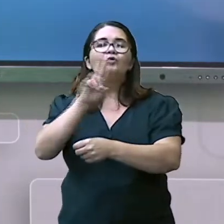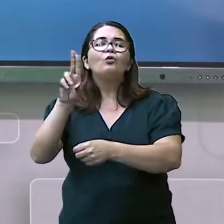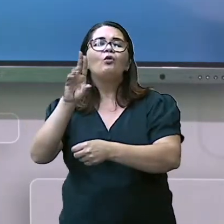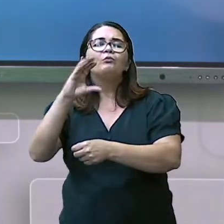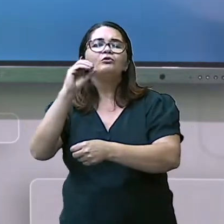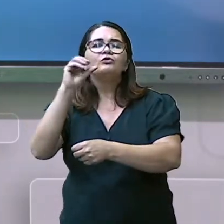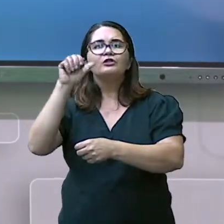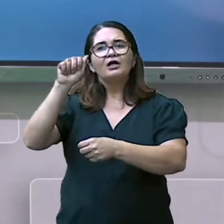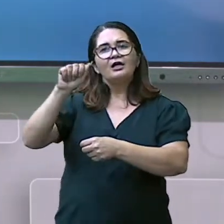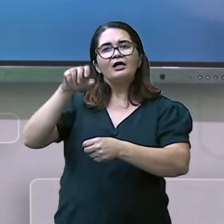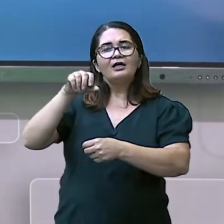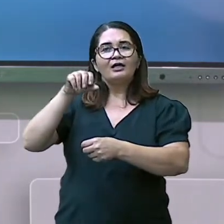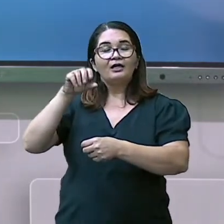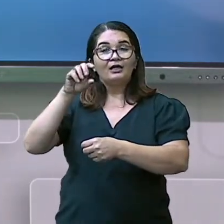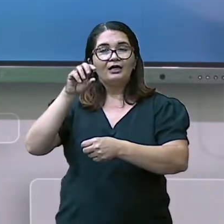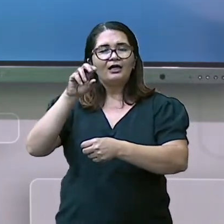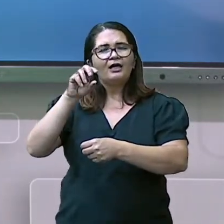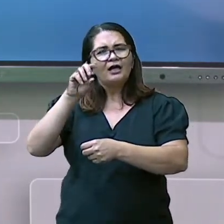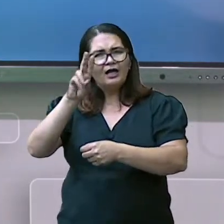já no terceiro